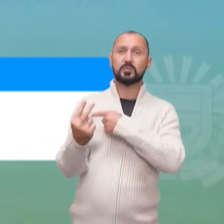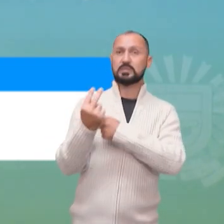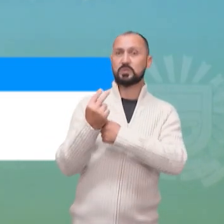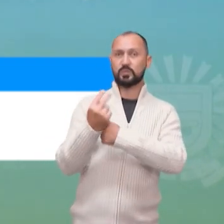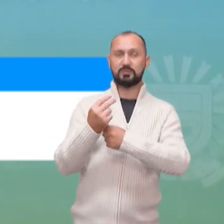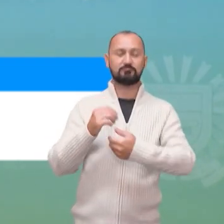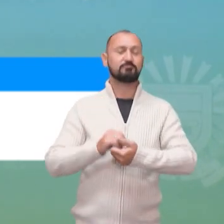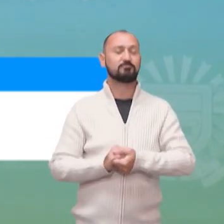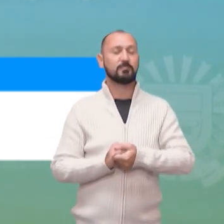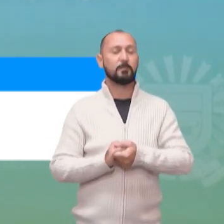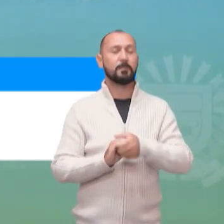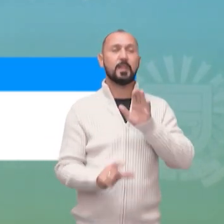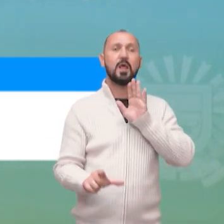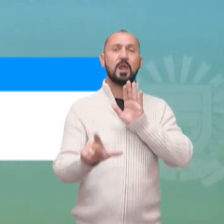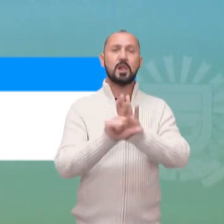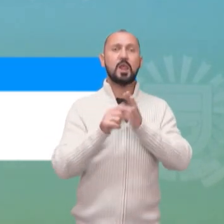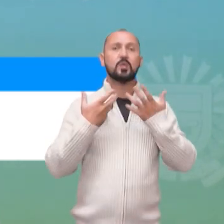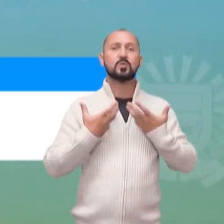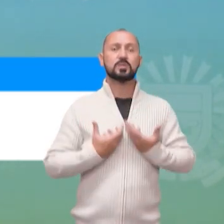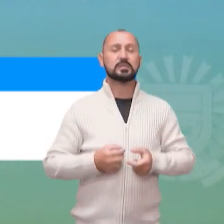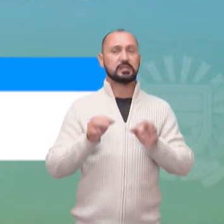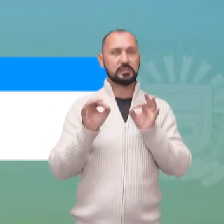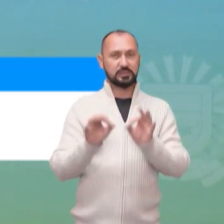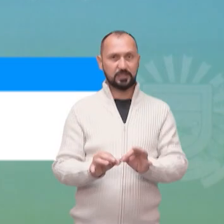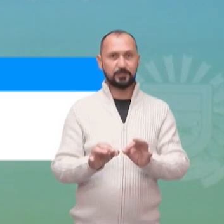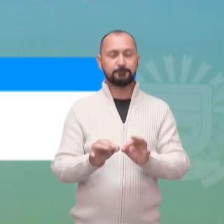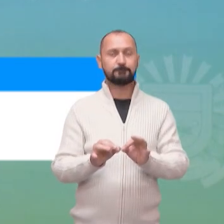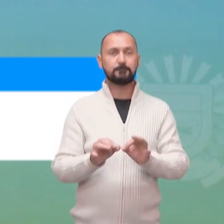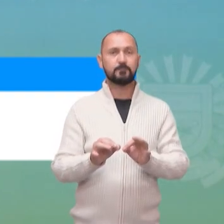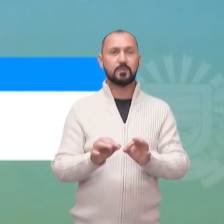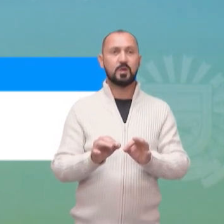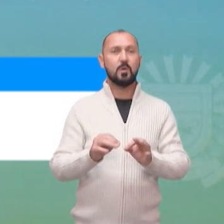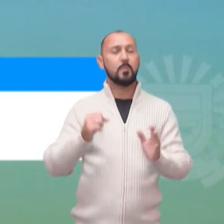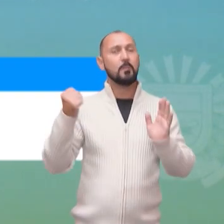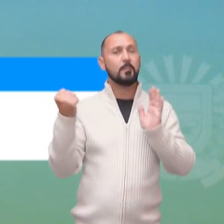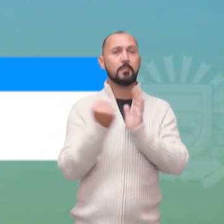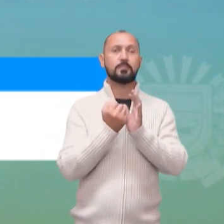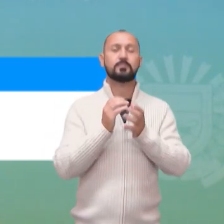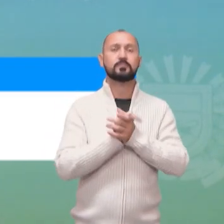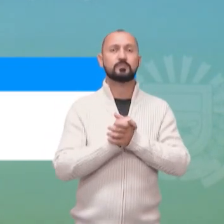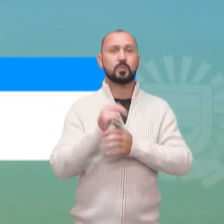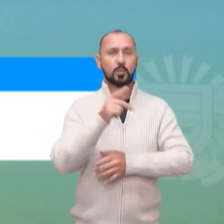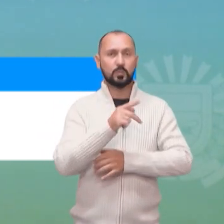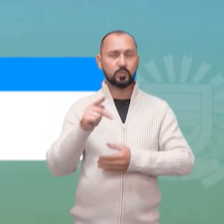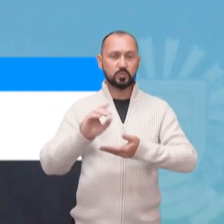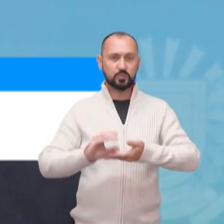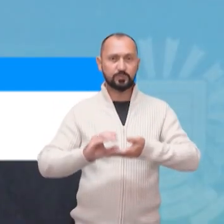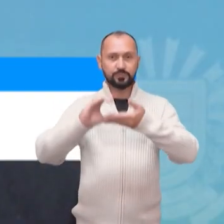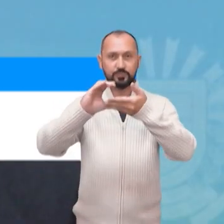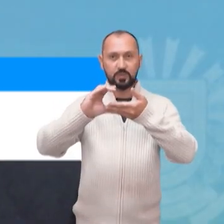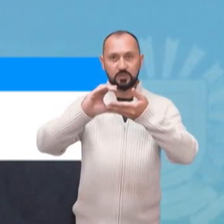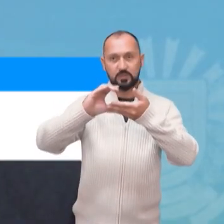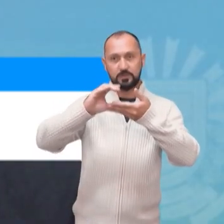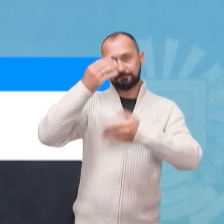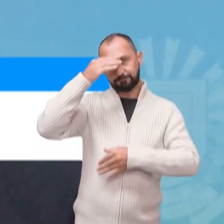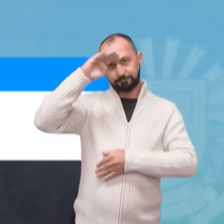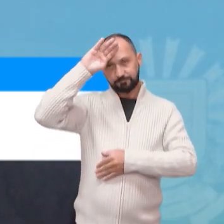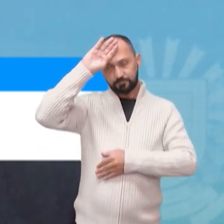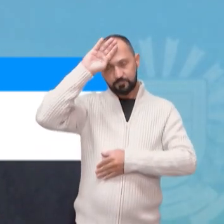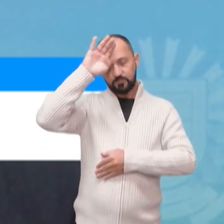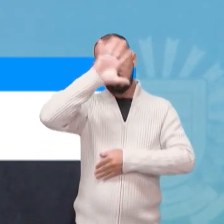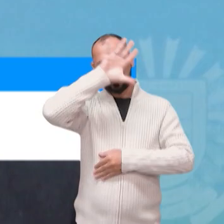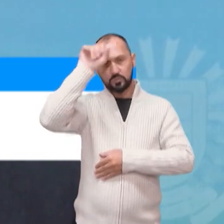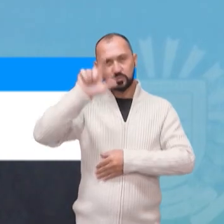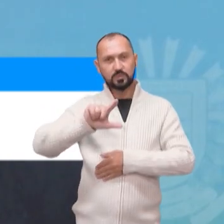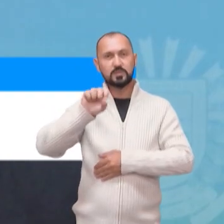porém precisamos ser cuidados. Essa lei do descanso digno é um marco. O presidente do Conselho Regional